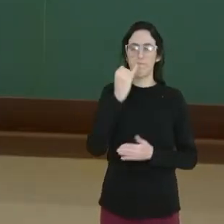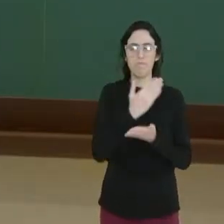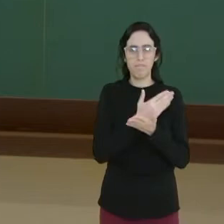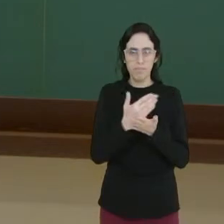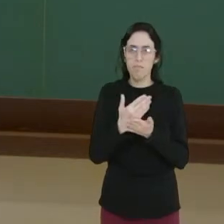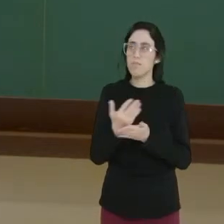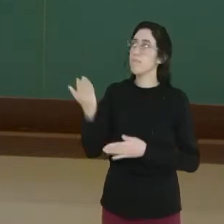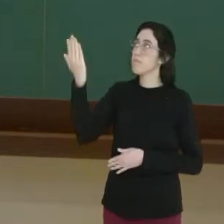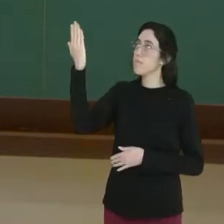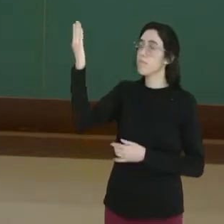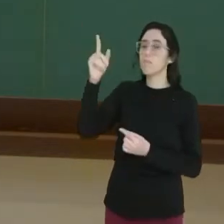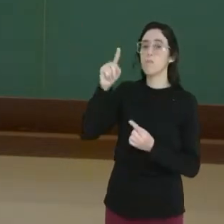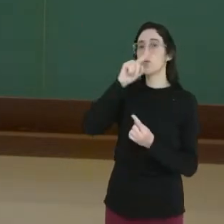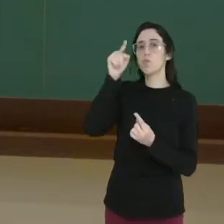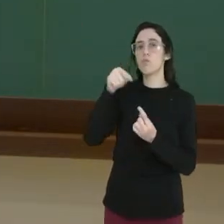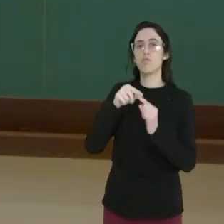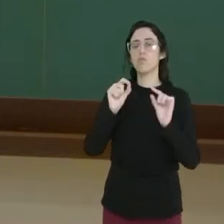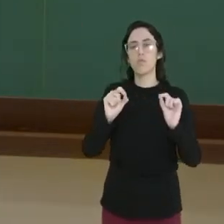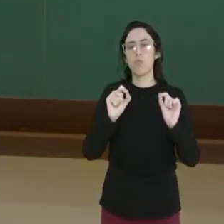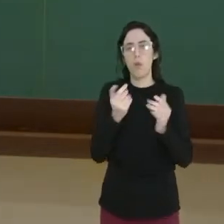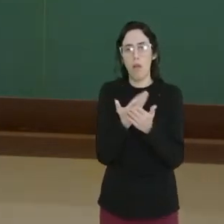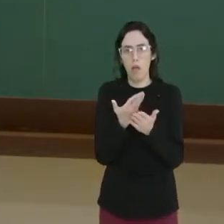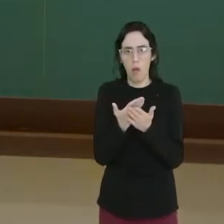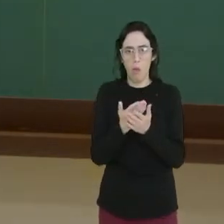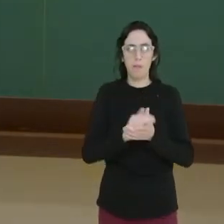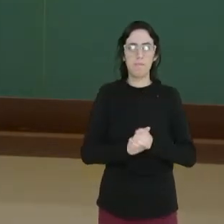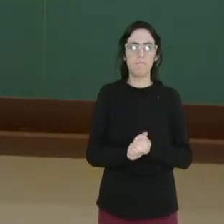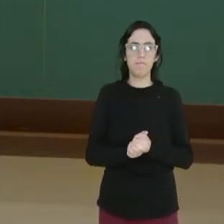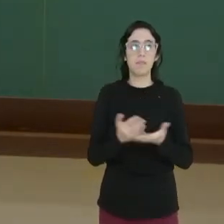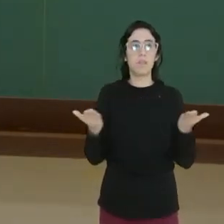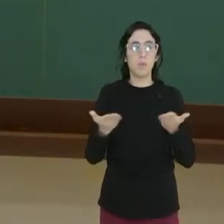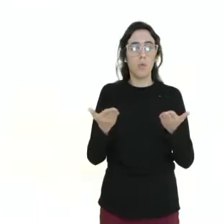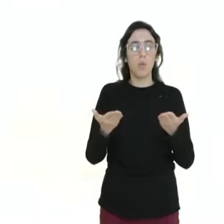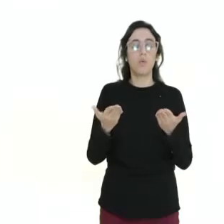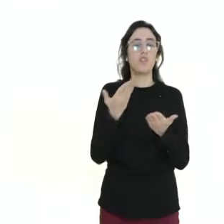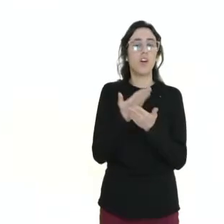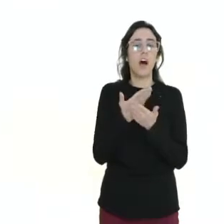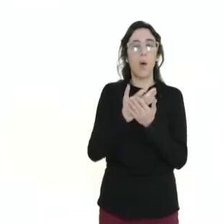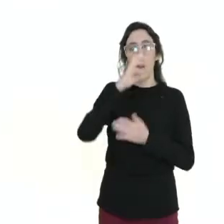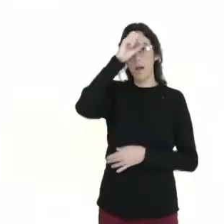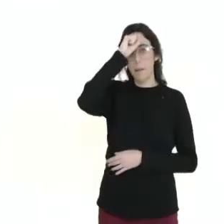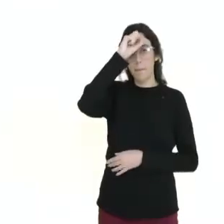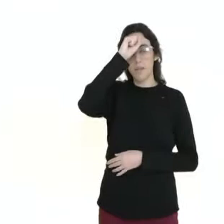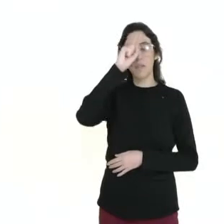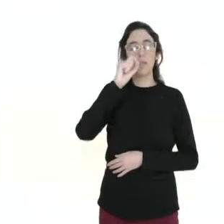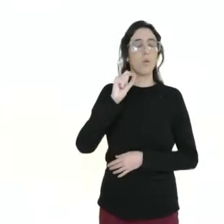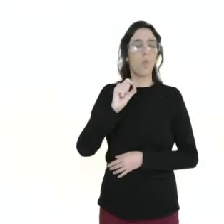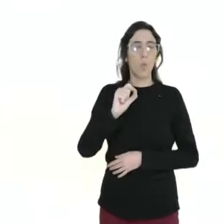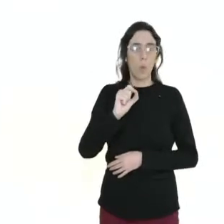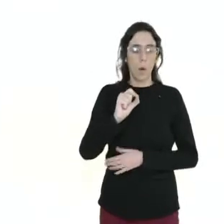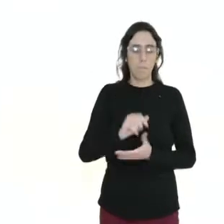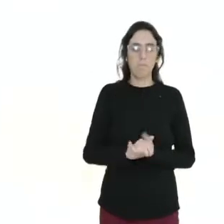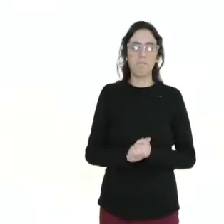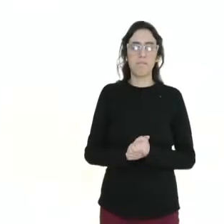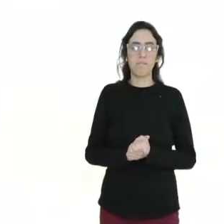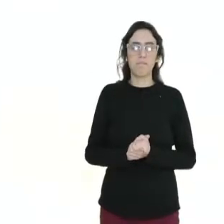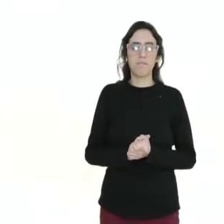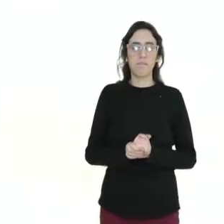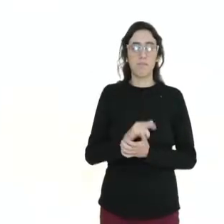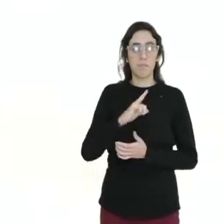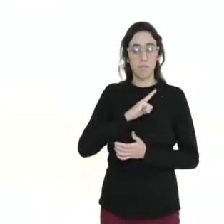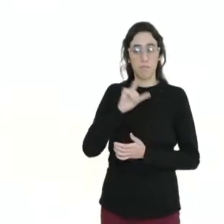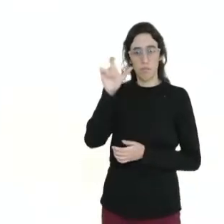os objetivos da aula de hoje. Então, na aula de hoje vamos compreender a influência do pensamento